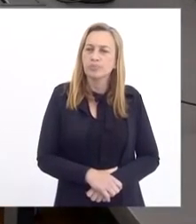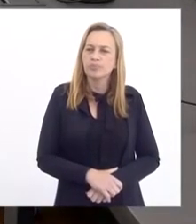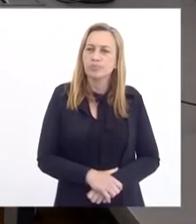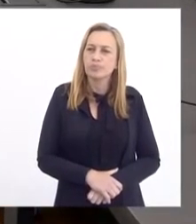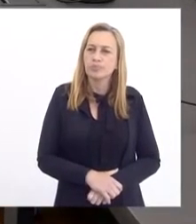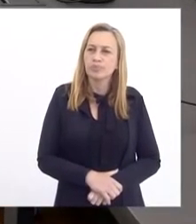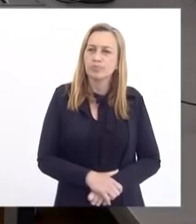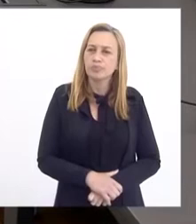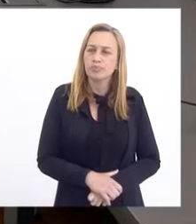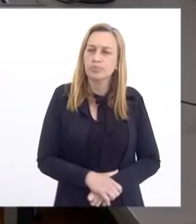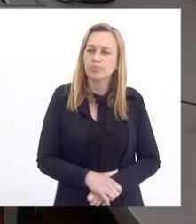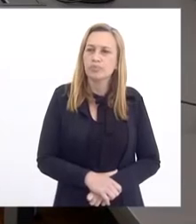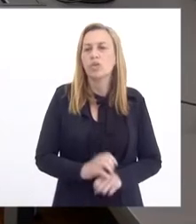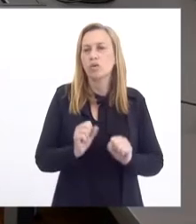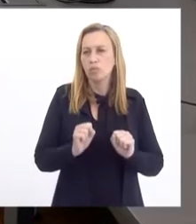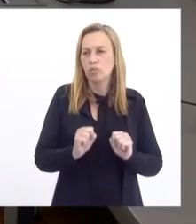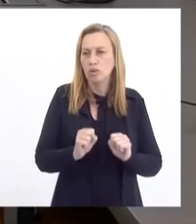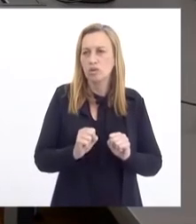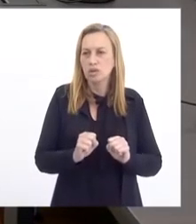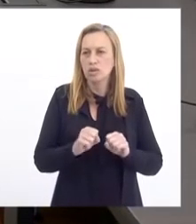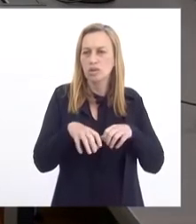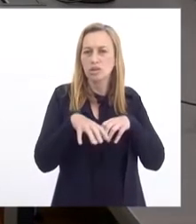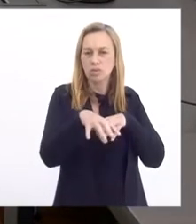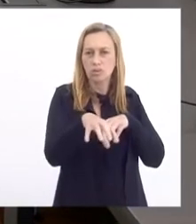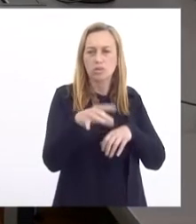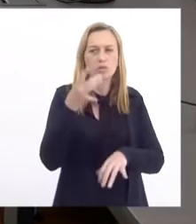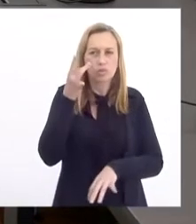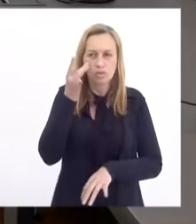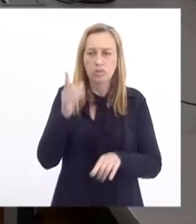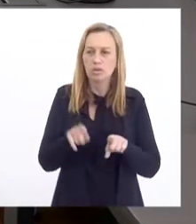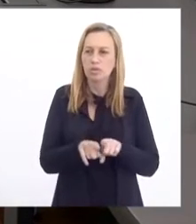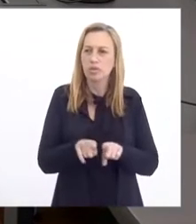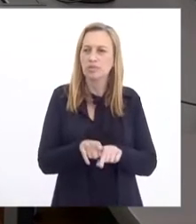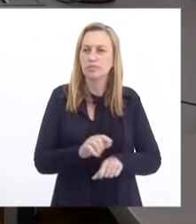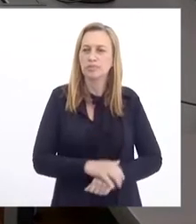Vai ser no auditório, pode ser transmitido remotamente.